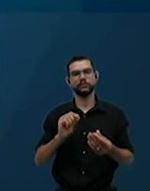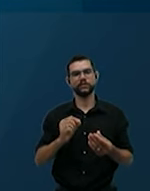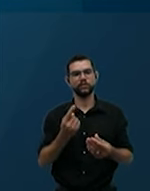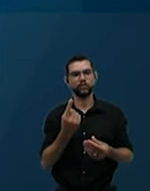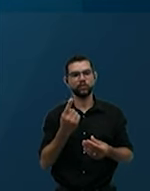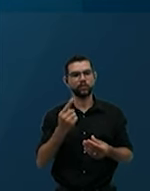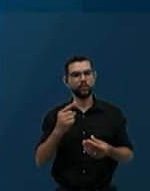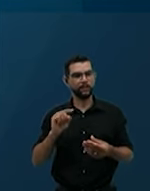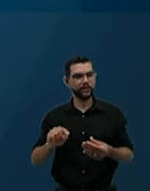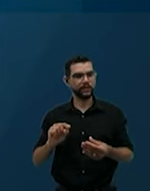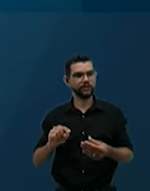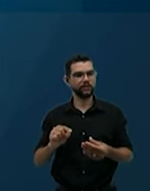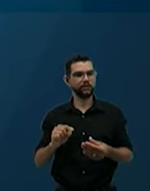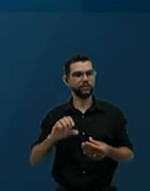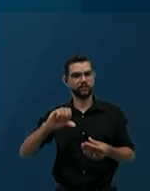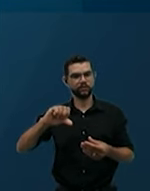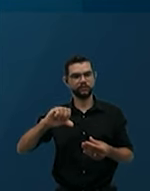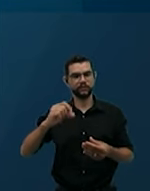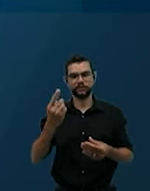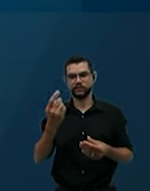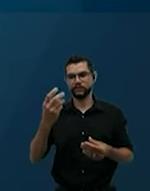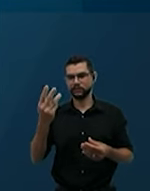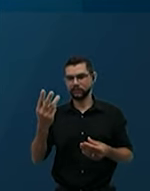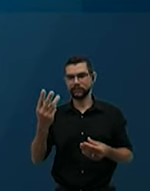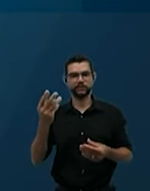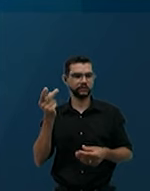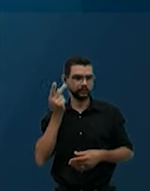1.913.152 de São Paulo, o que nós temos é um distinguish.